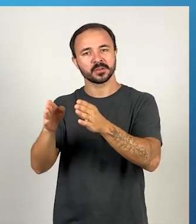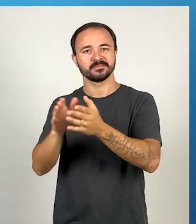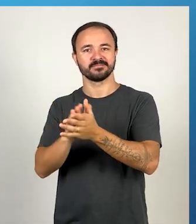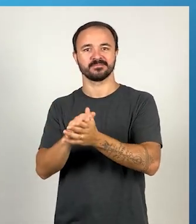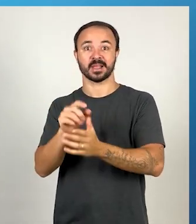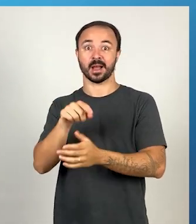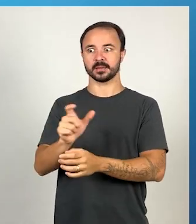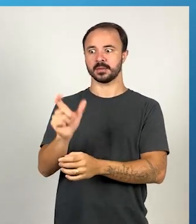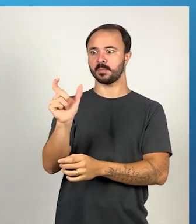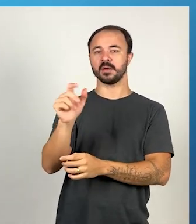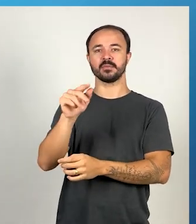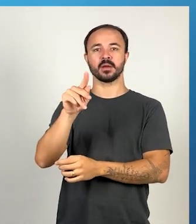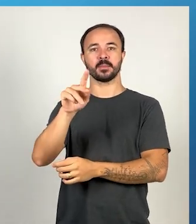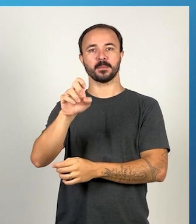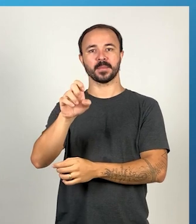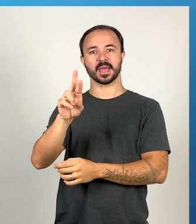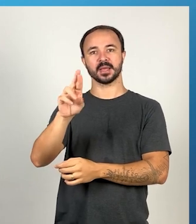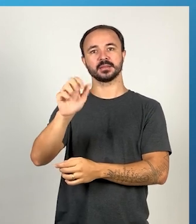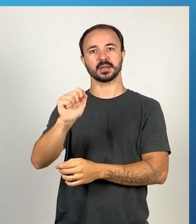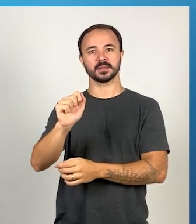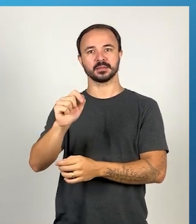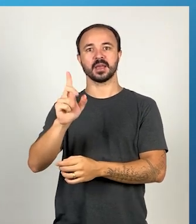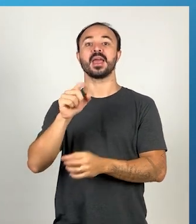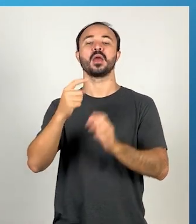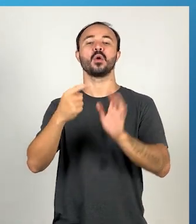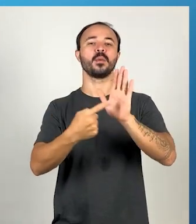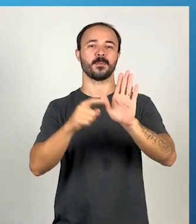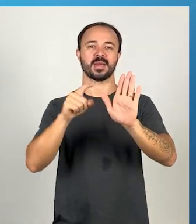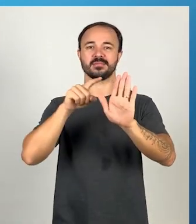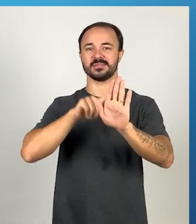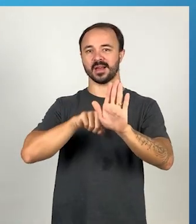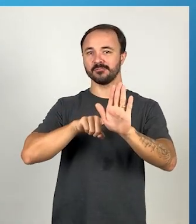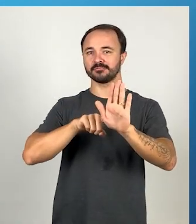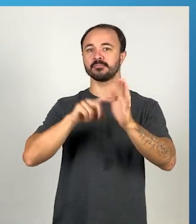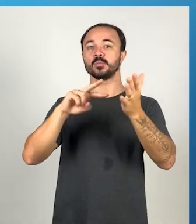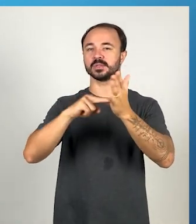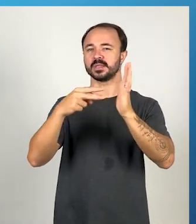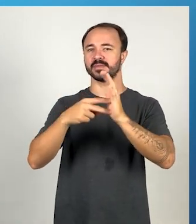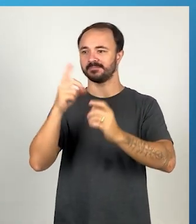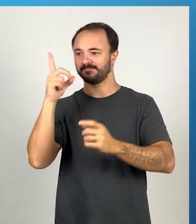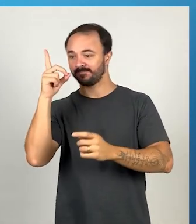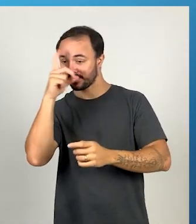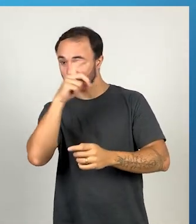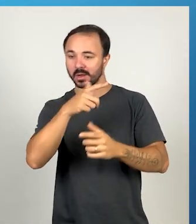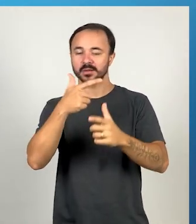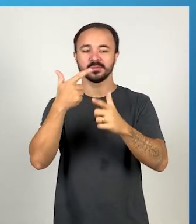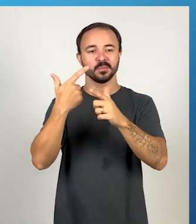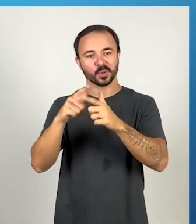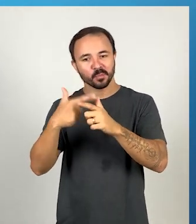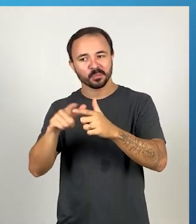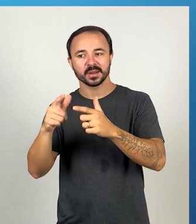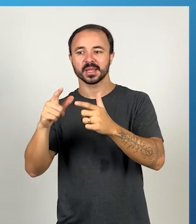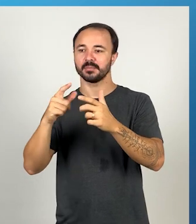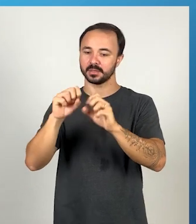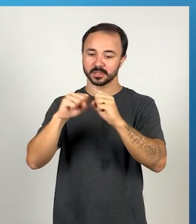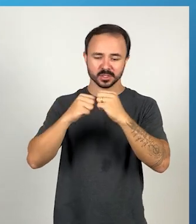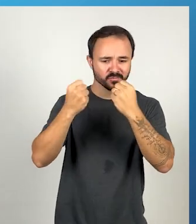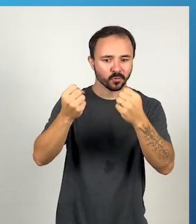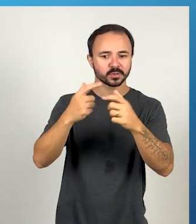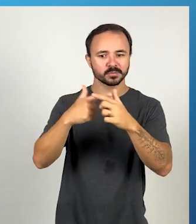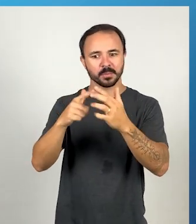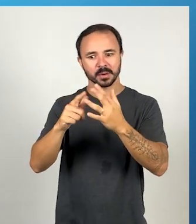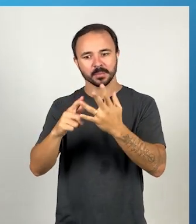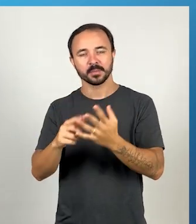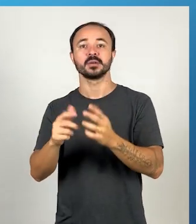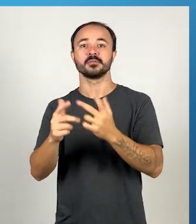usada metaforicamente para representar obstáculos, dificuldades ou problemas que podem surgir no alcance